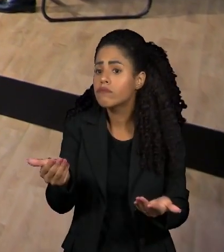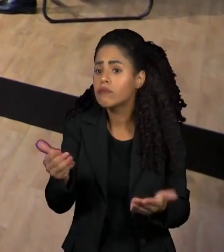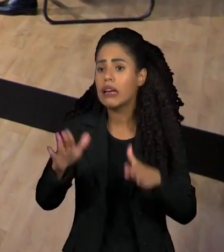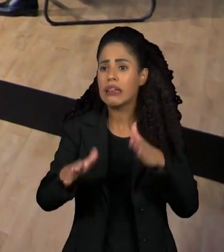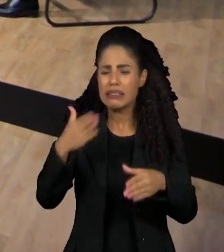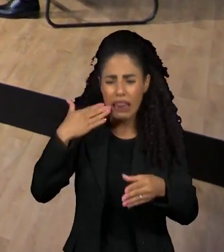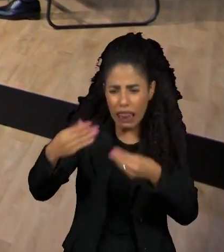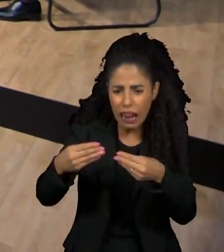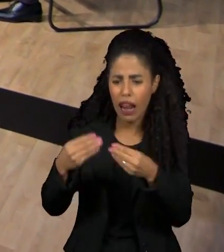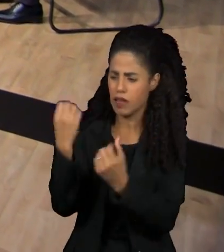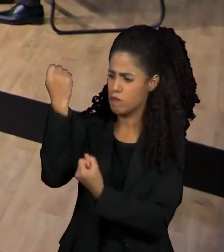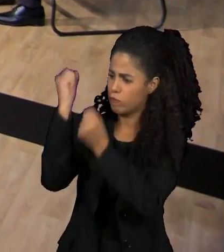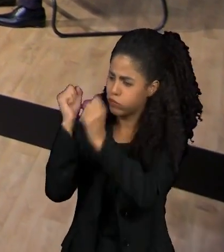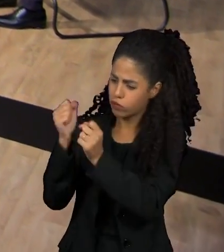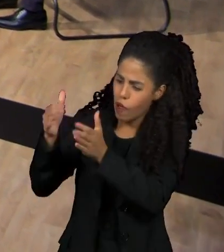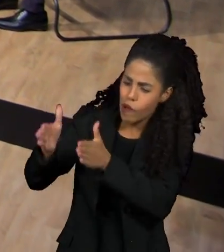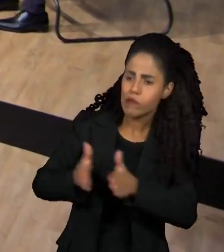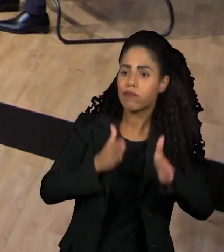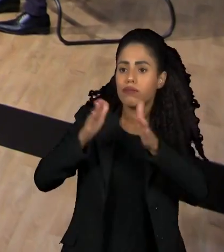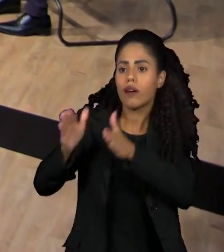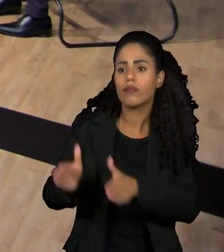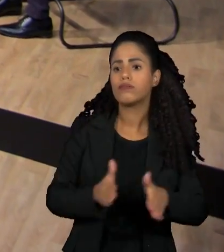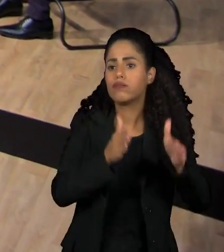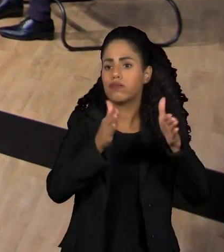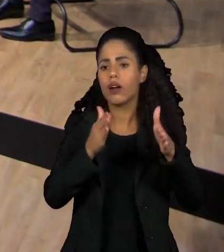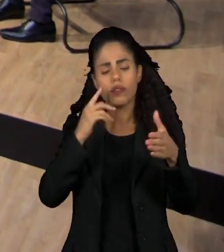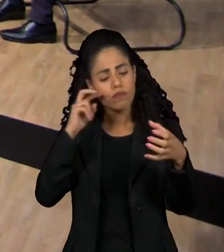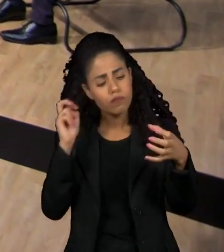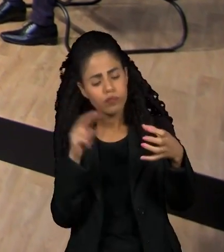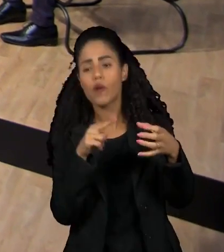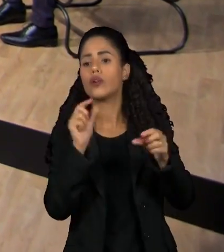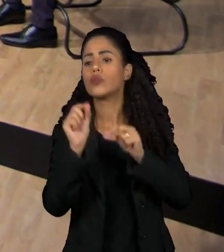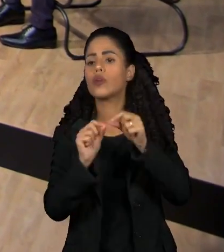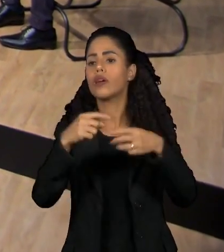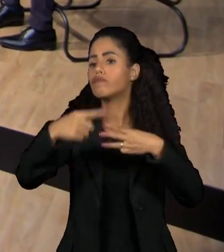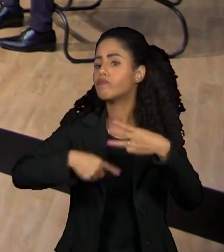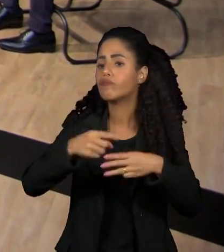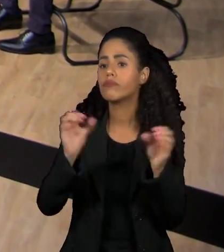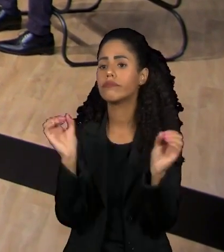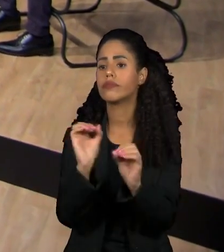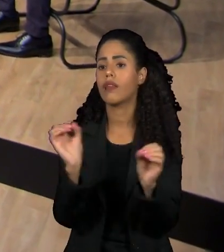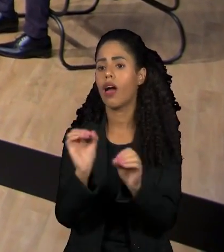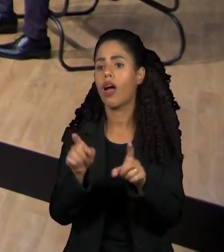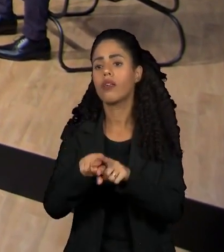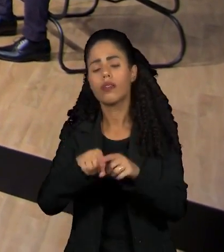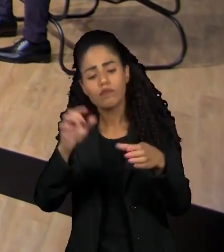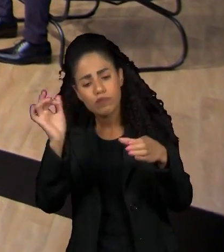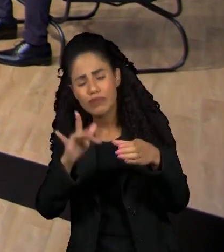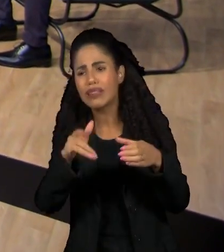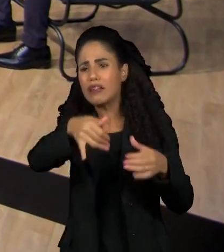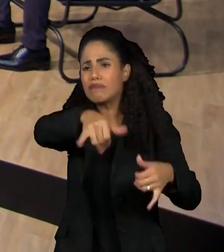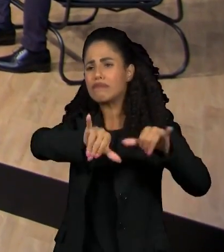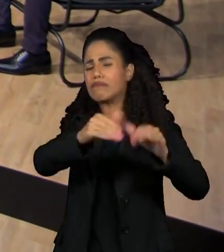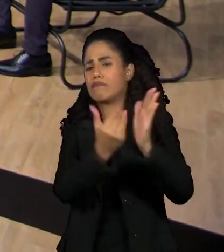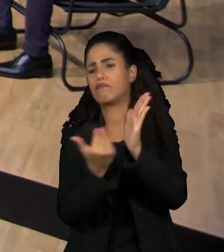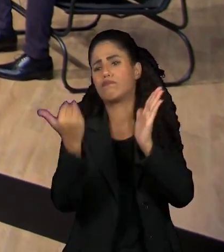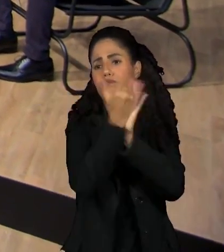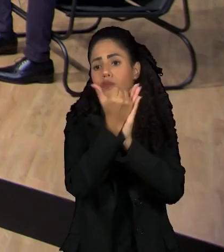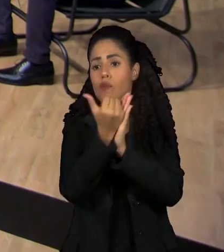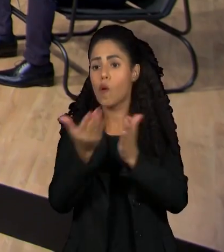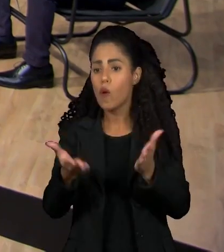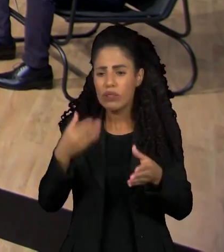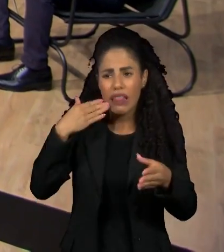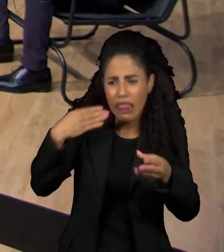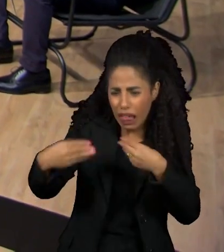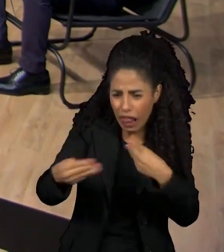que a indústria coloca no mercado não tem nem cadeia de reciclabilidade no Brasil ou no mundo. A gente sabe que a reciclabilidade do